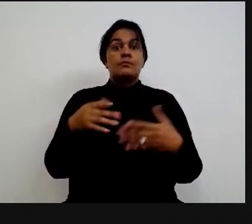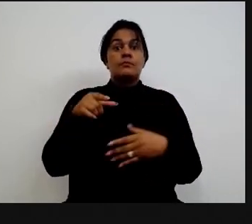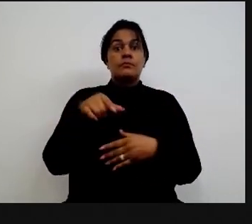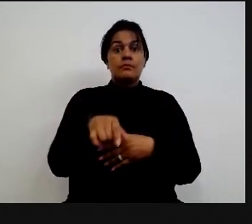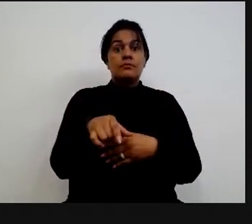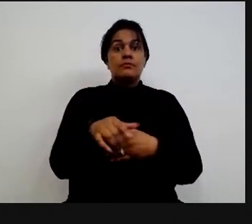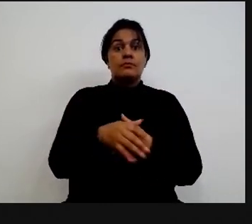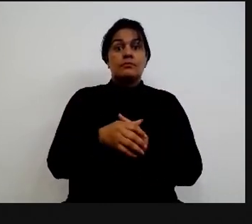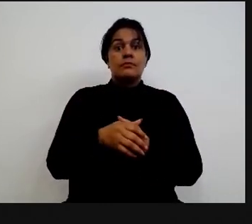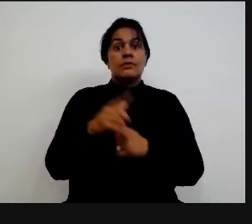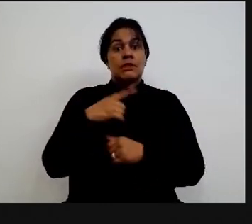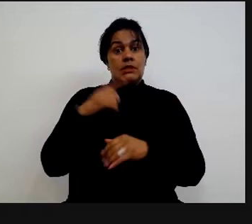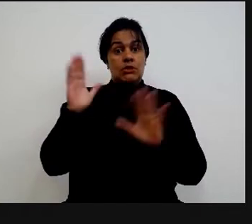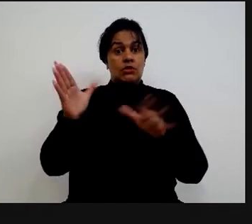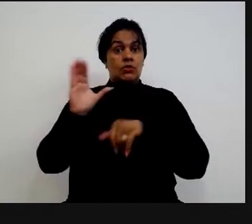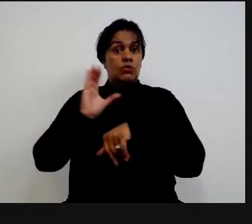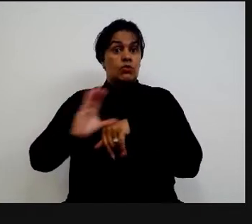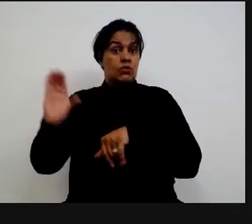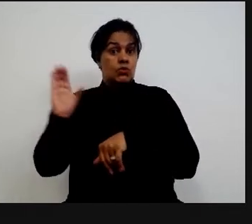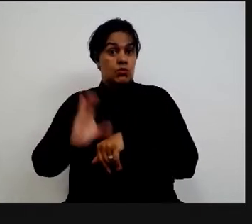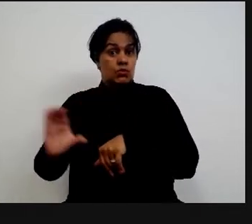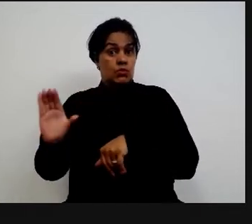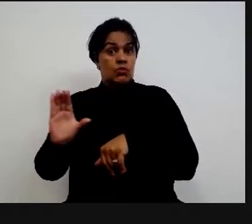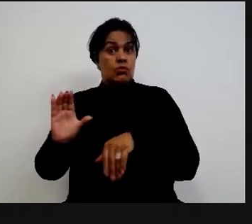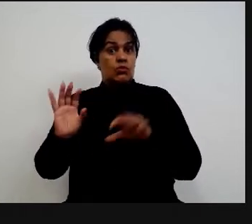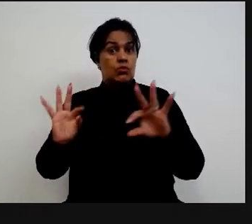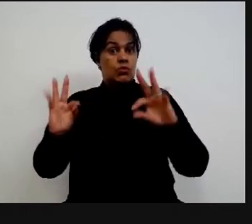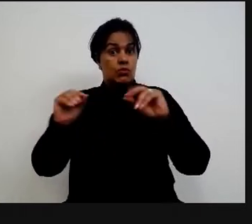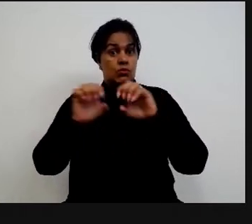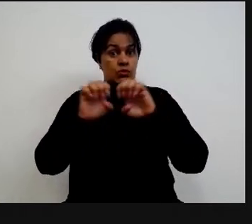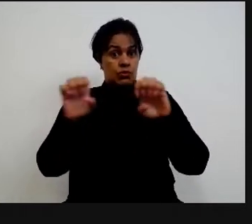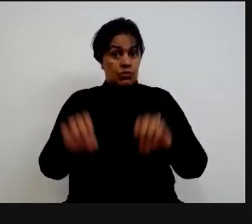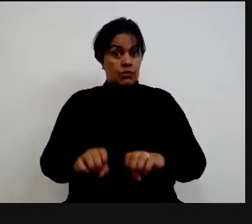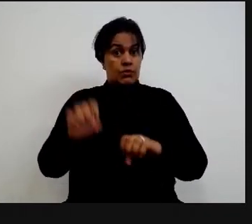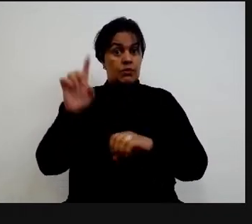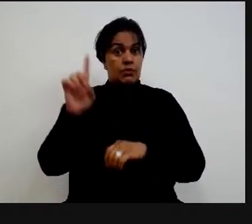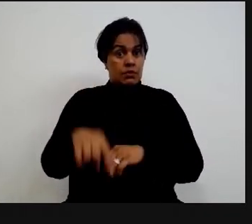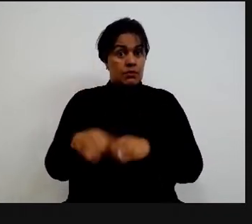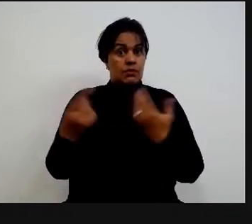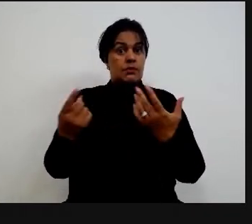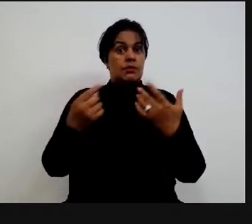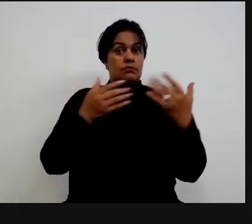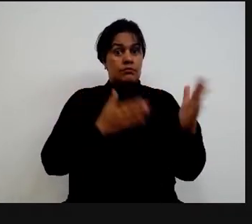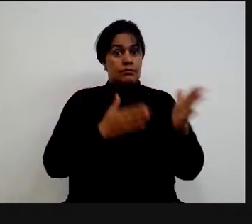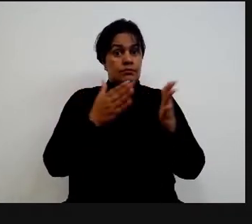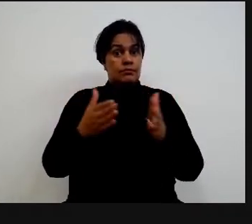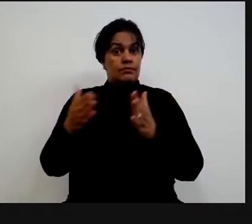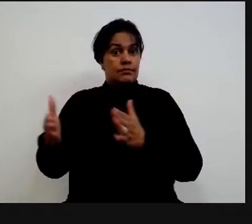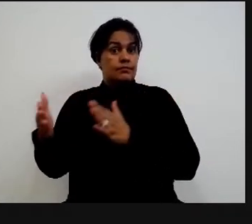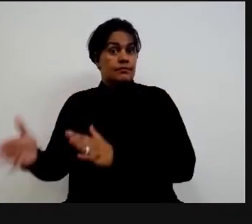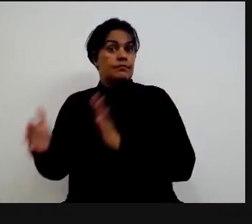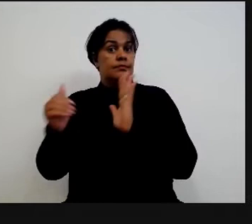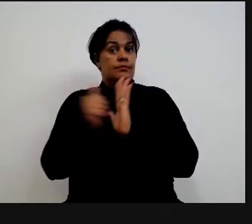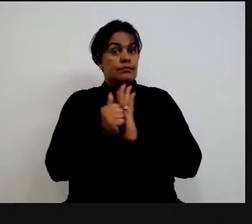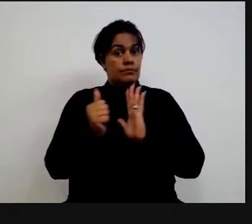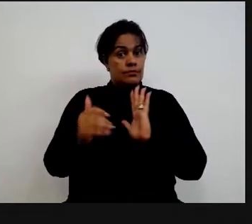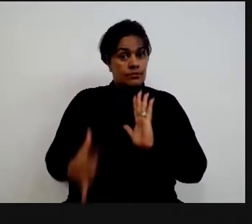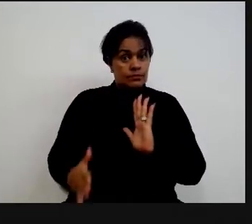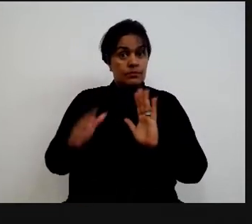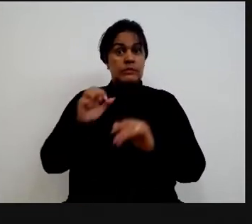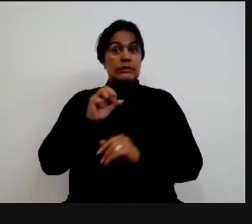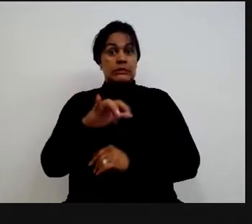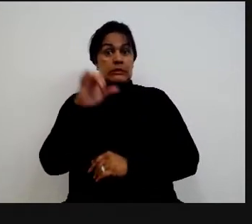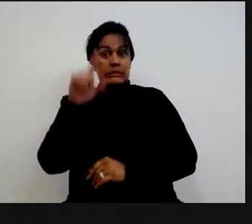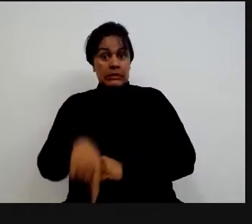já tem o curso todinho estruturado em sequência de atividades, tal, né? E aí, se é o